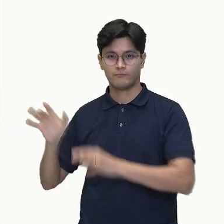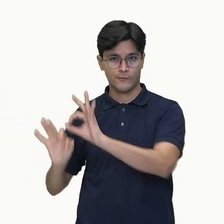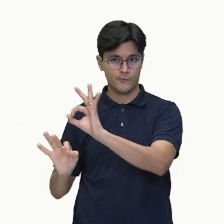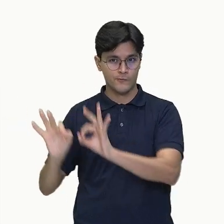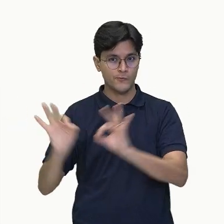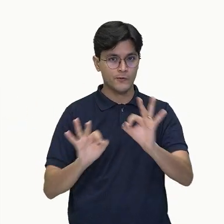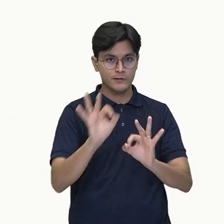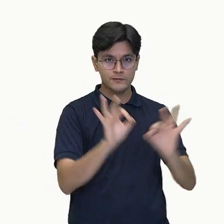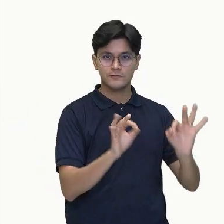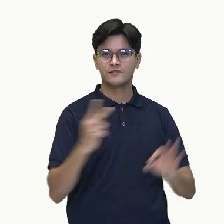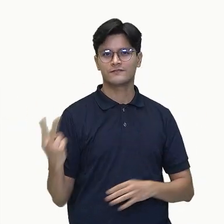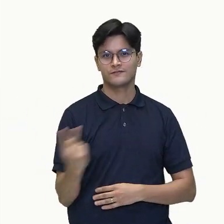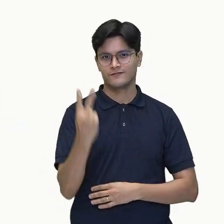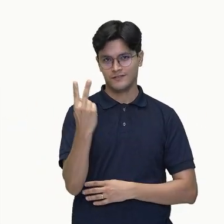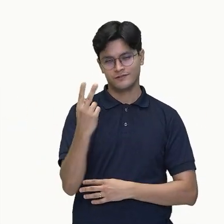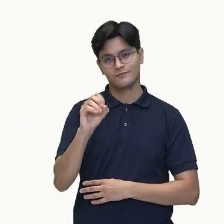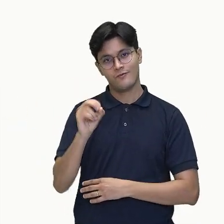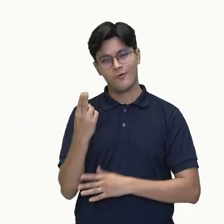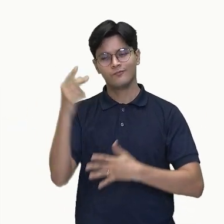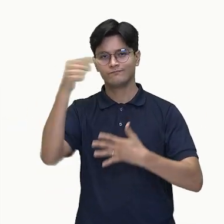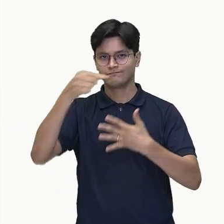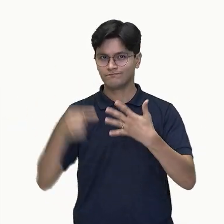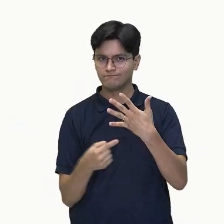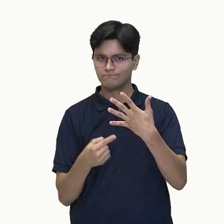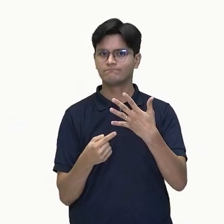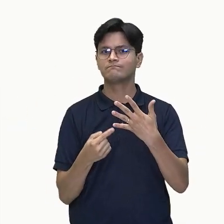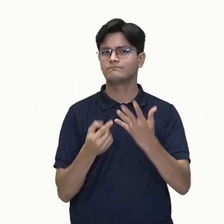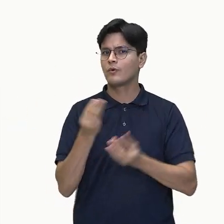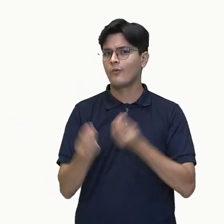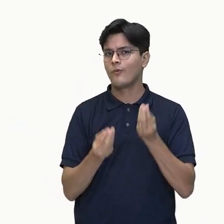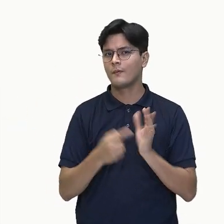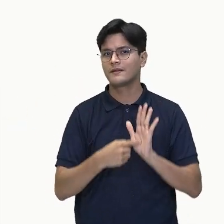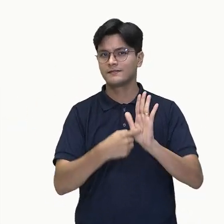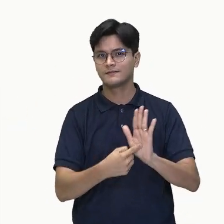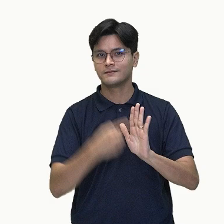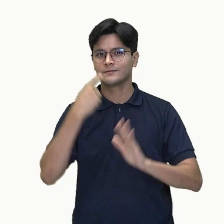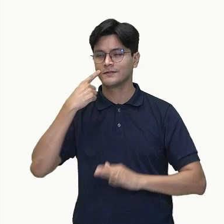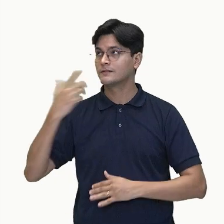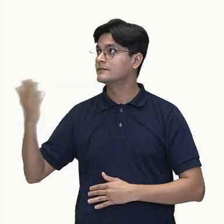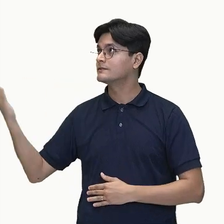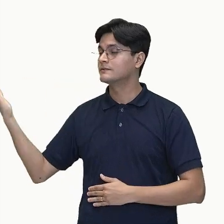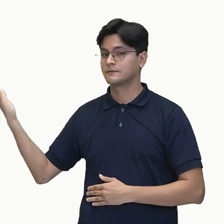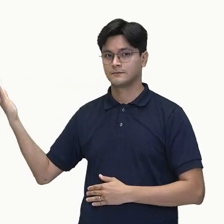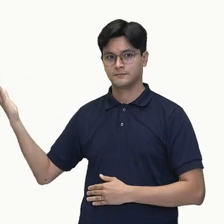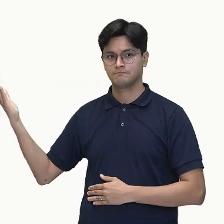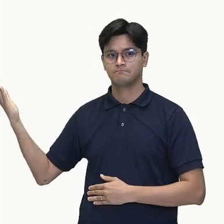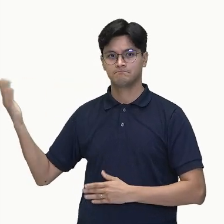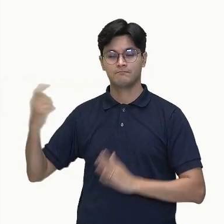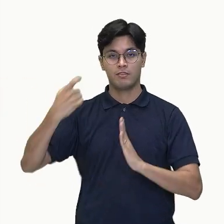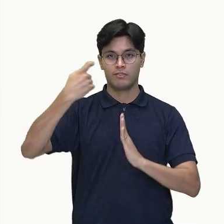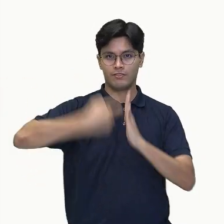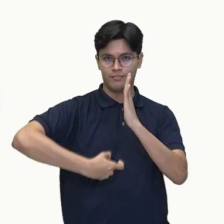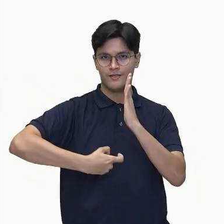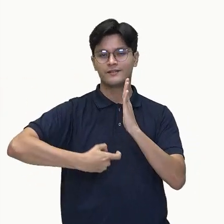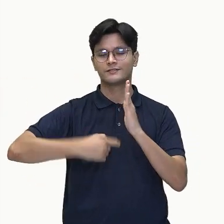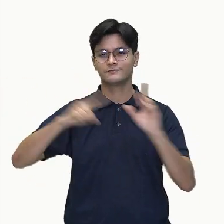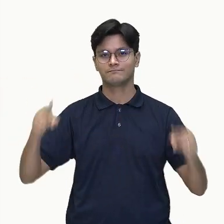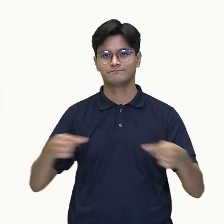então, esses valores ou esses elementos, temos o seguinte. Primeiro, que a taxa é igual a